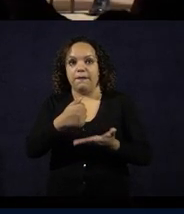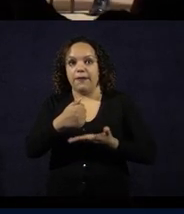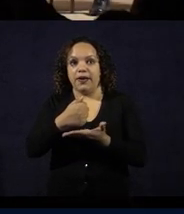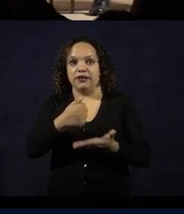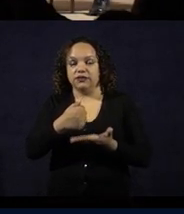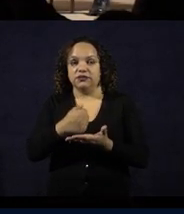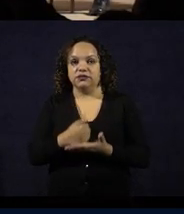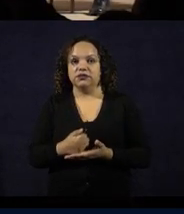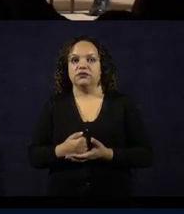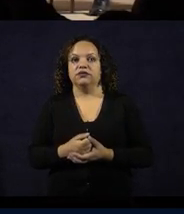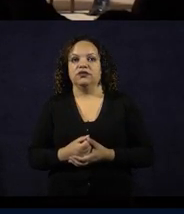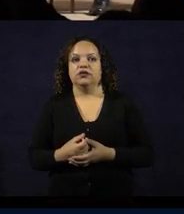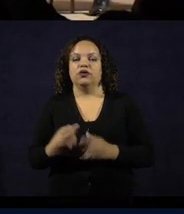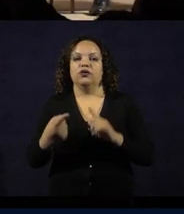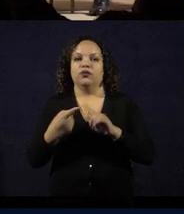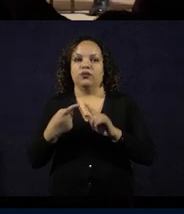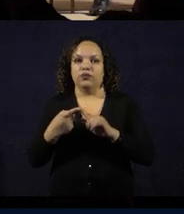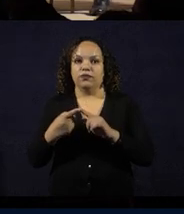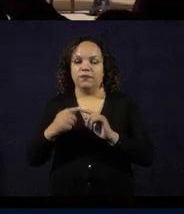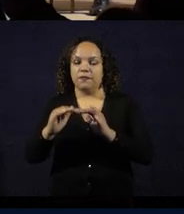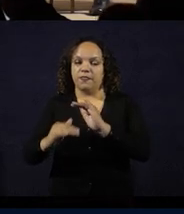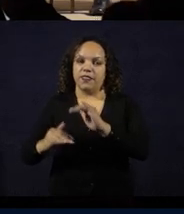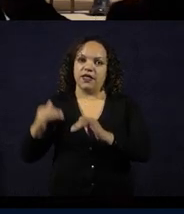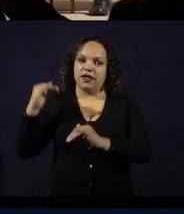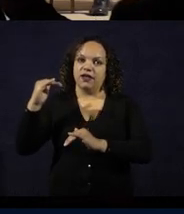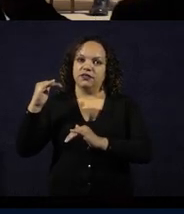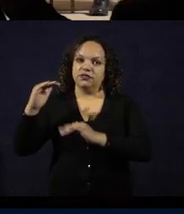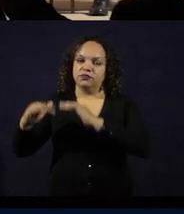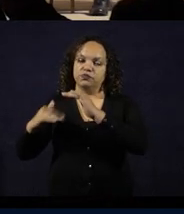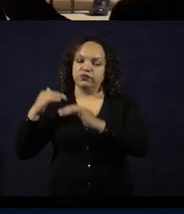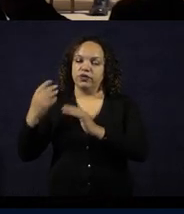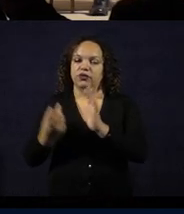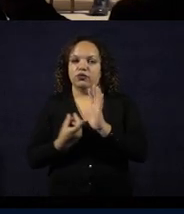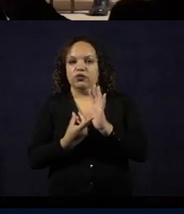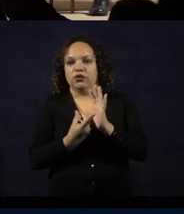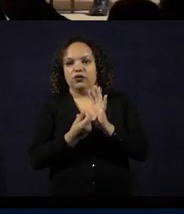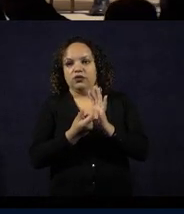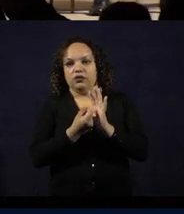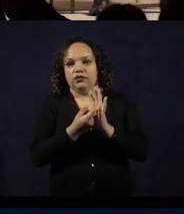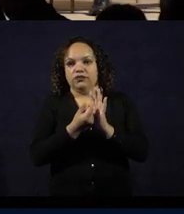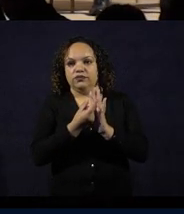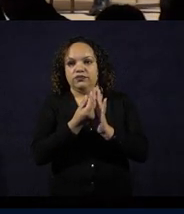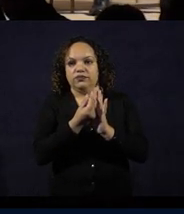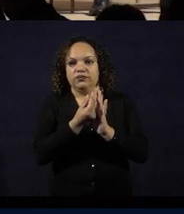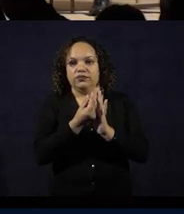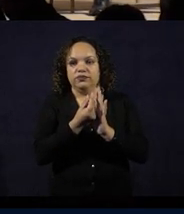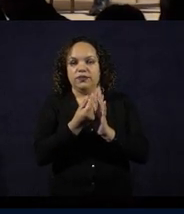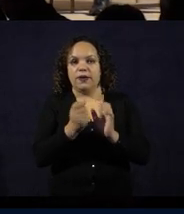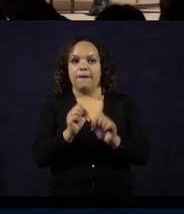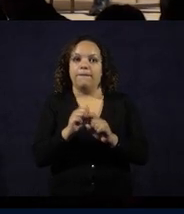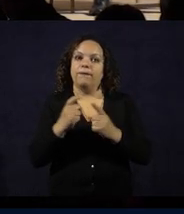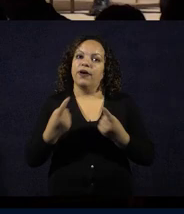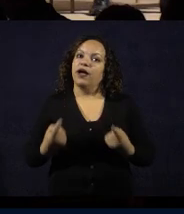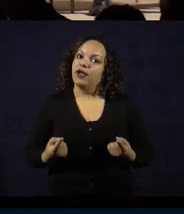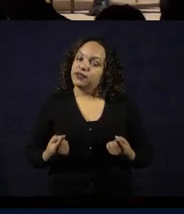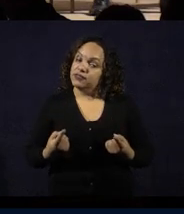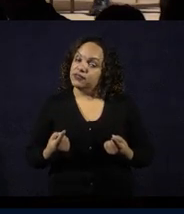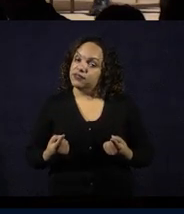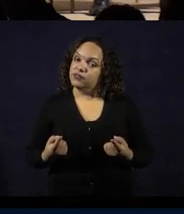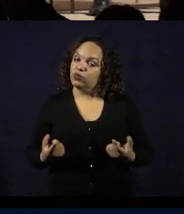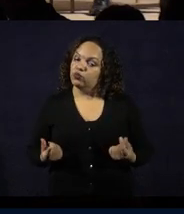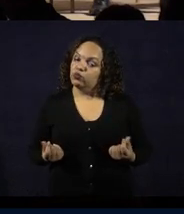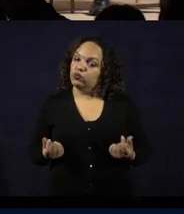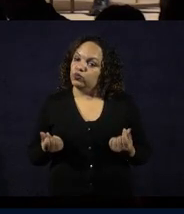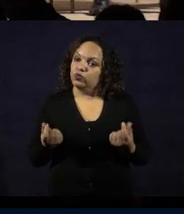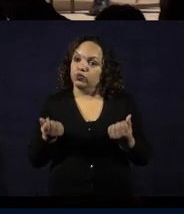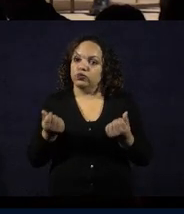os mais óbvios são crescimento e rentabilidade mas os mais caros